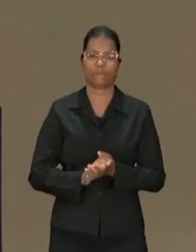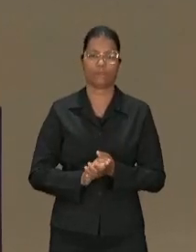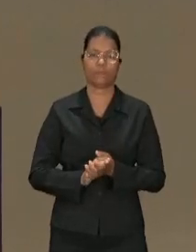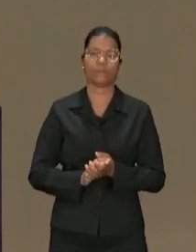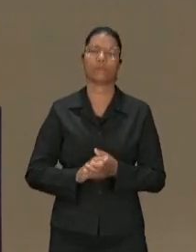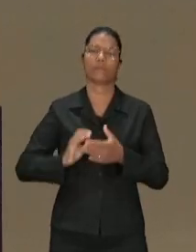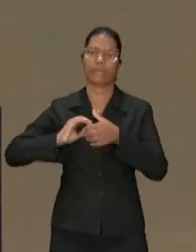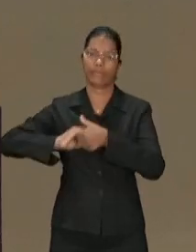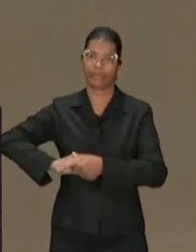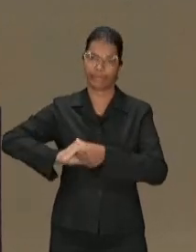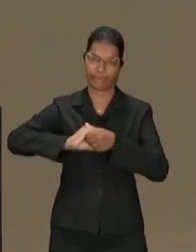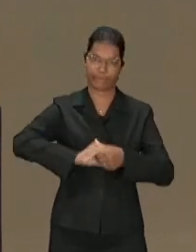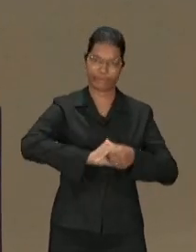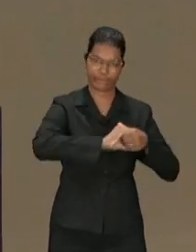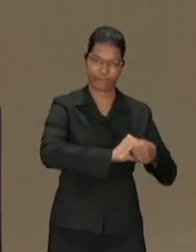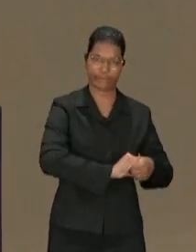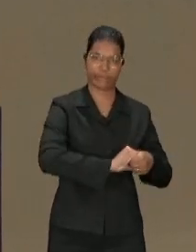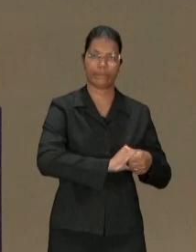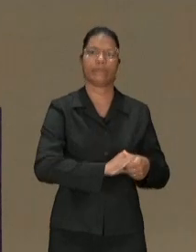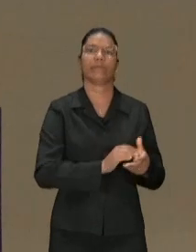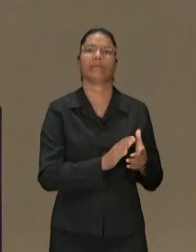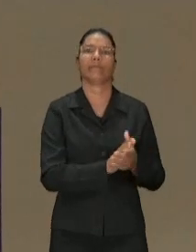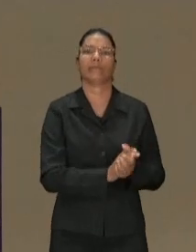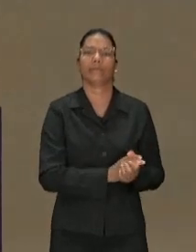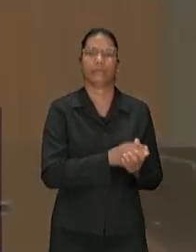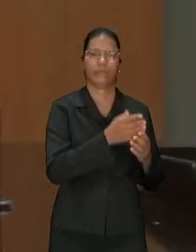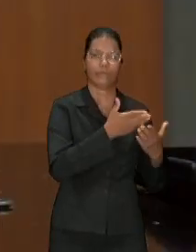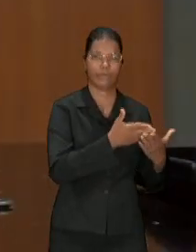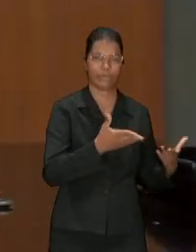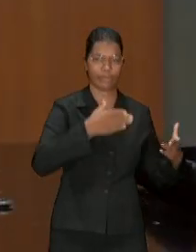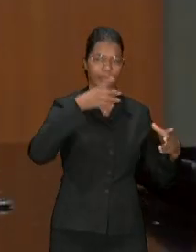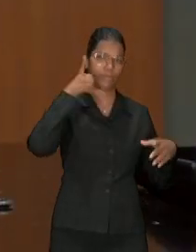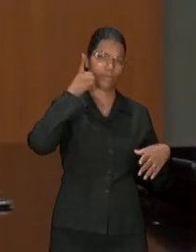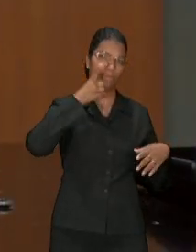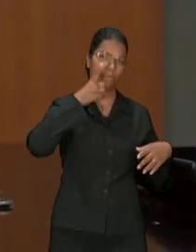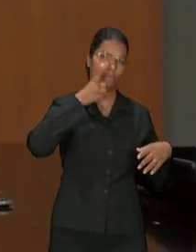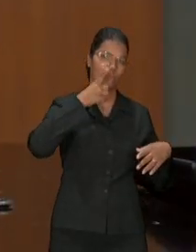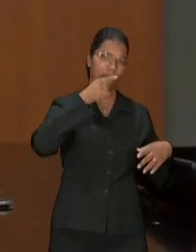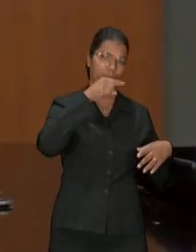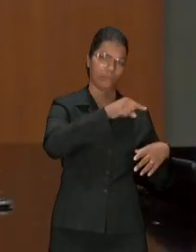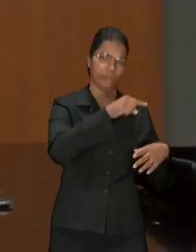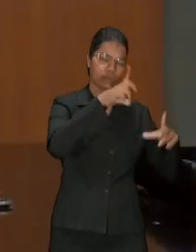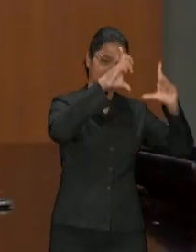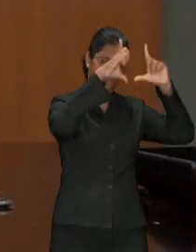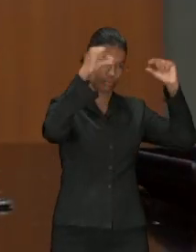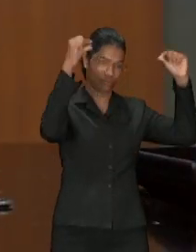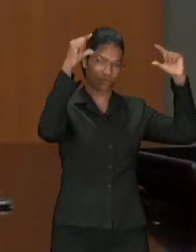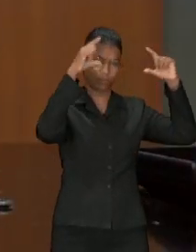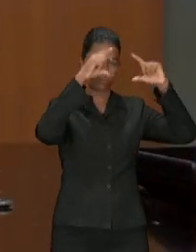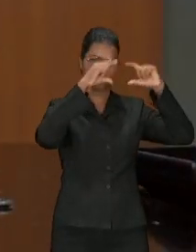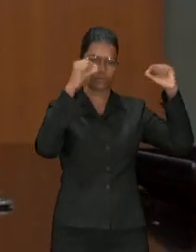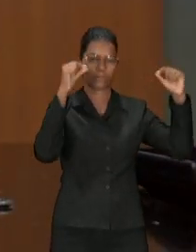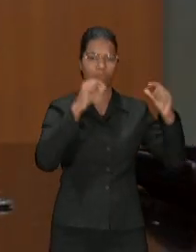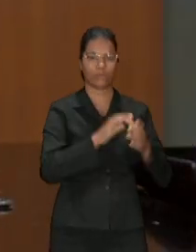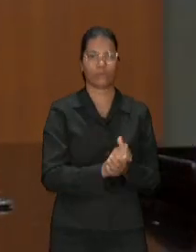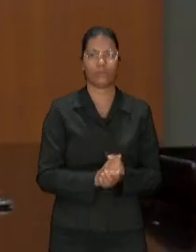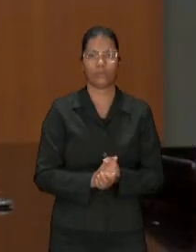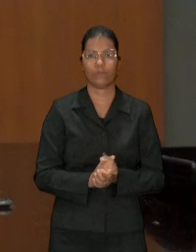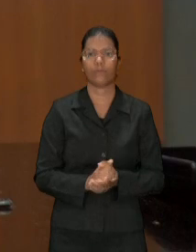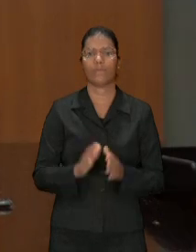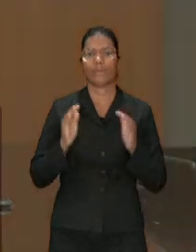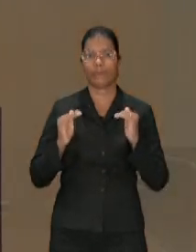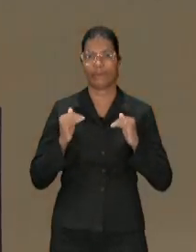congressistas em Brasília que são representantes do Estado de Mato Grosso. Excelentíssima